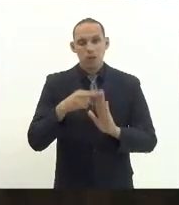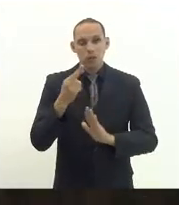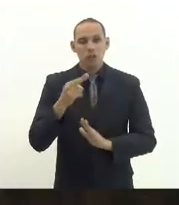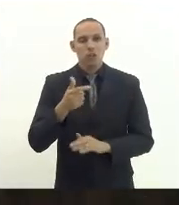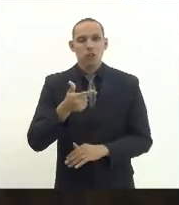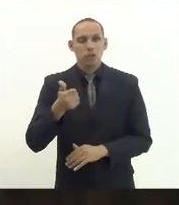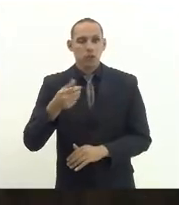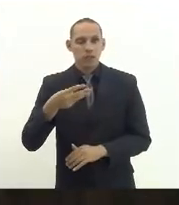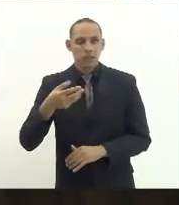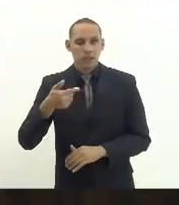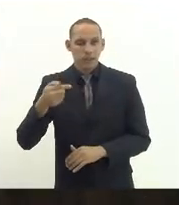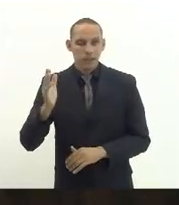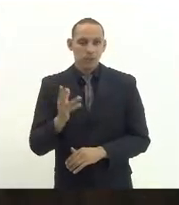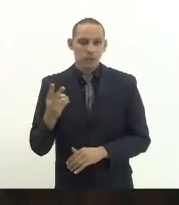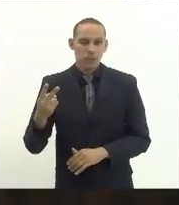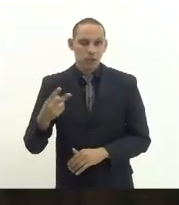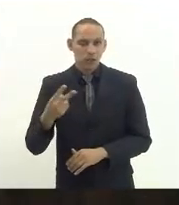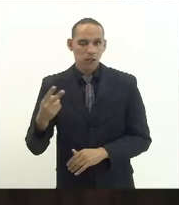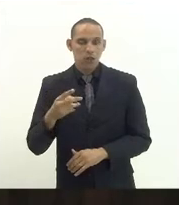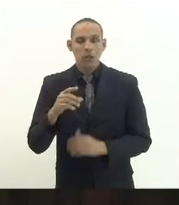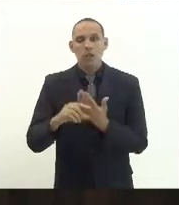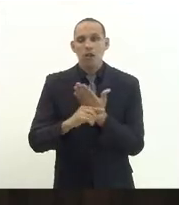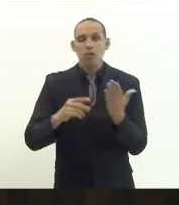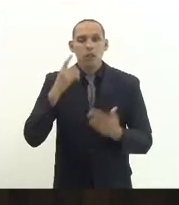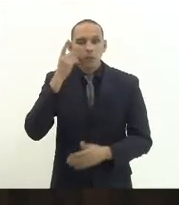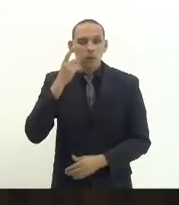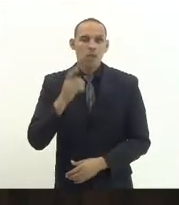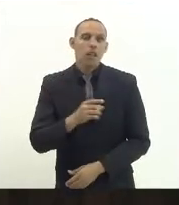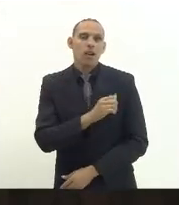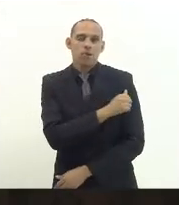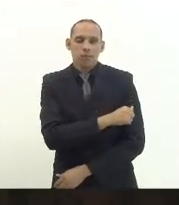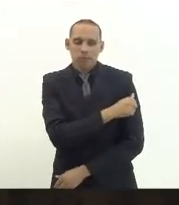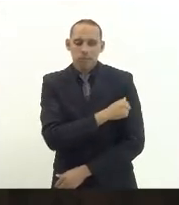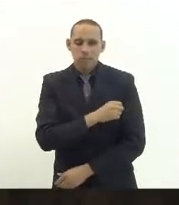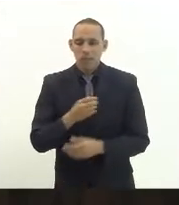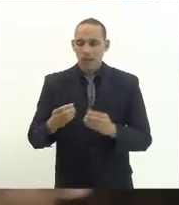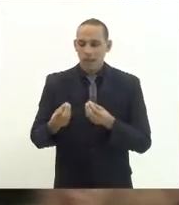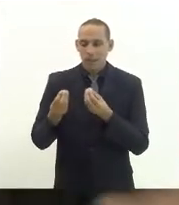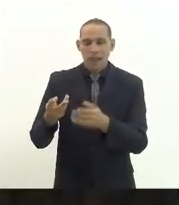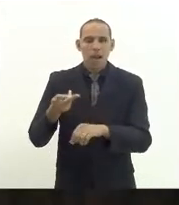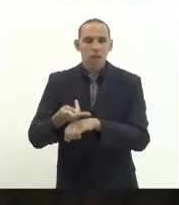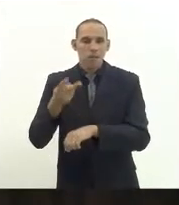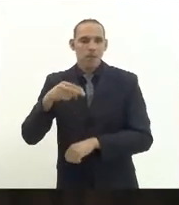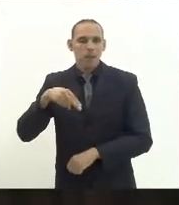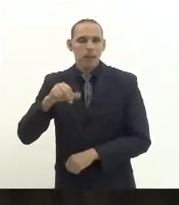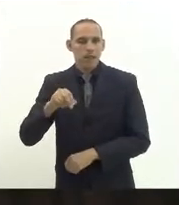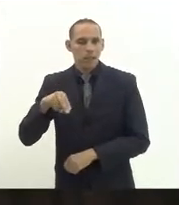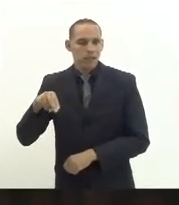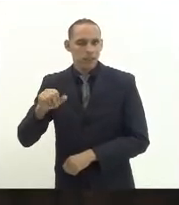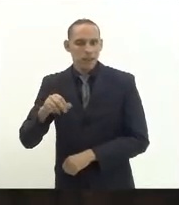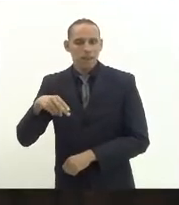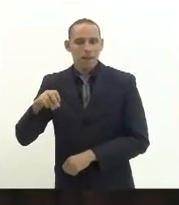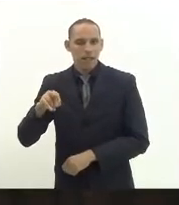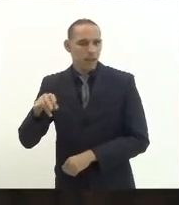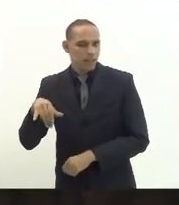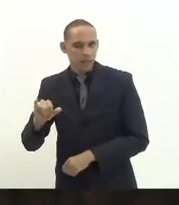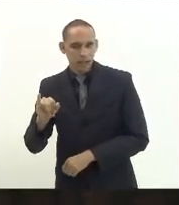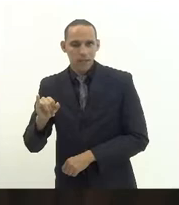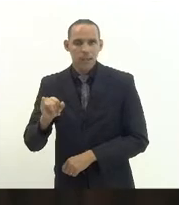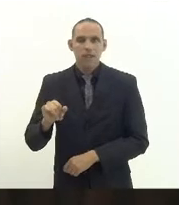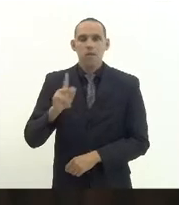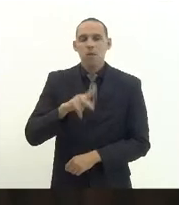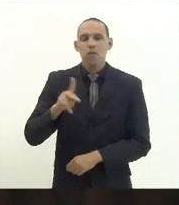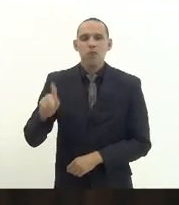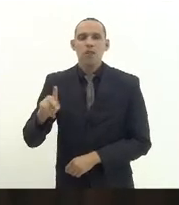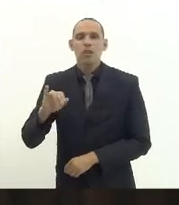3722 autoria deputada enfermeira Rejane concede o prêmio na né lhe dê saúde a justiça e com a professora Juliana Monteiro parecer da comissão de normas internas